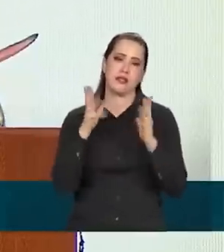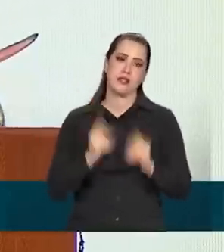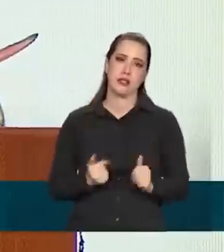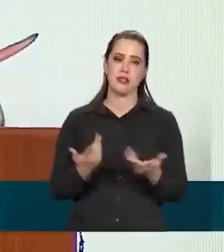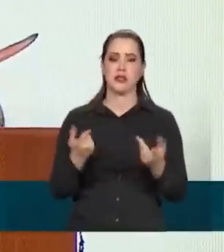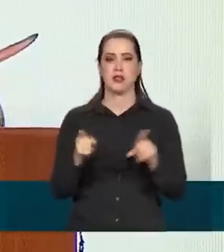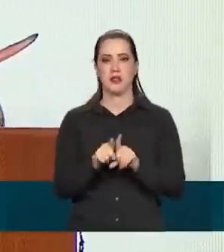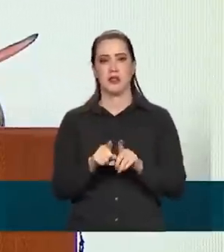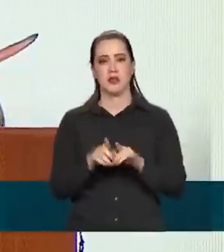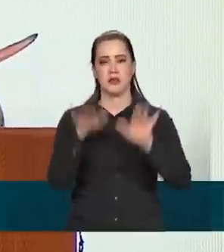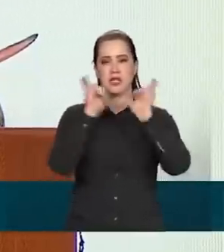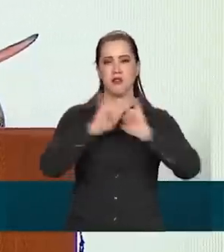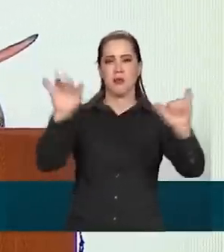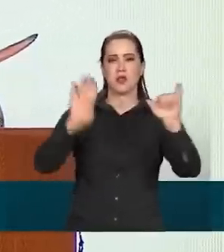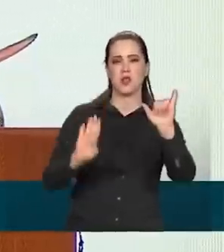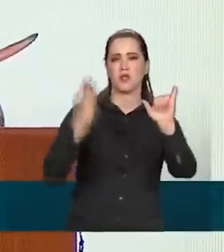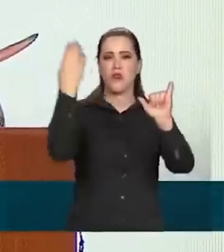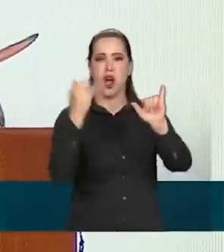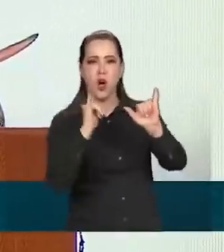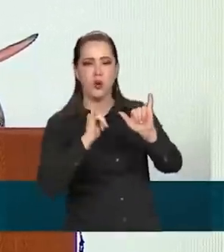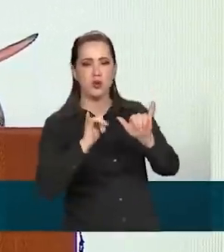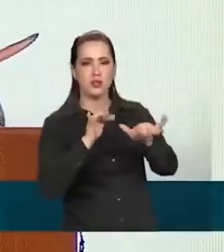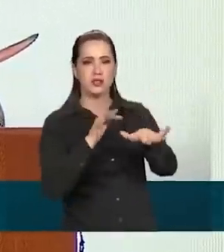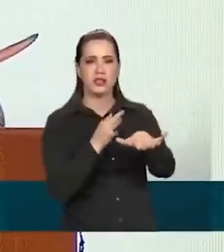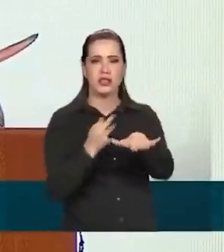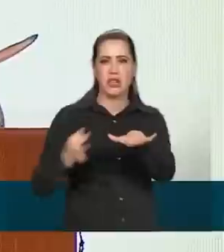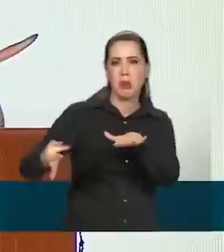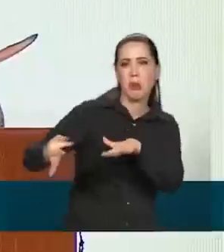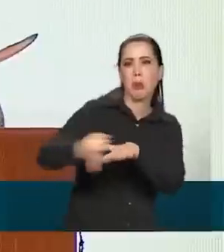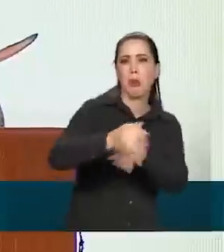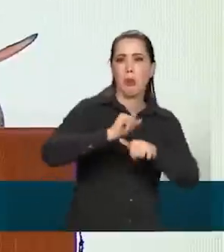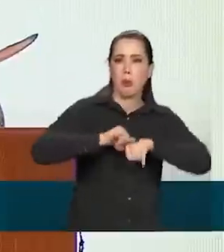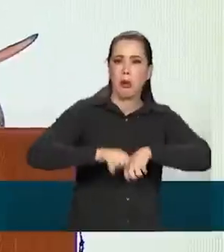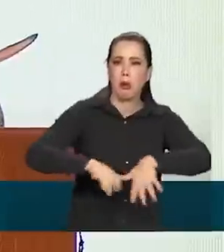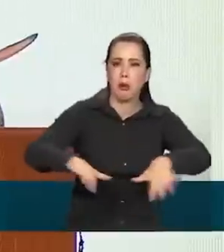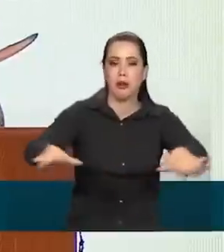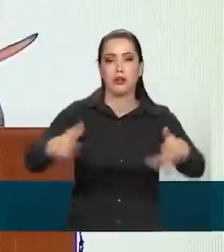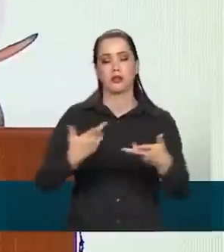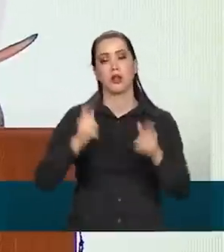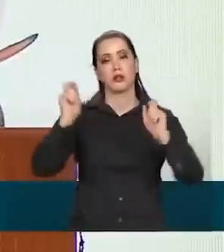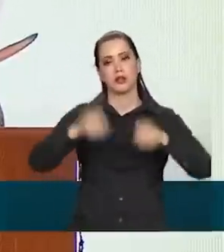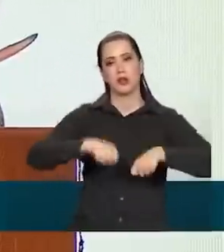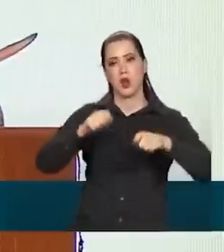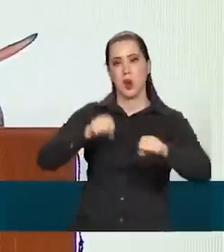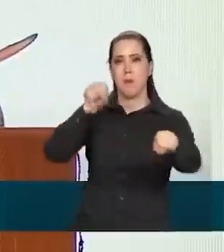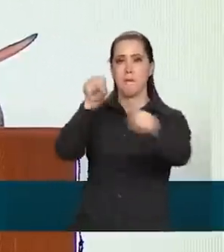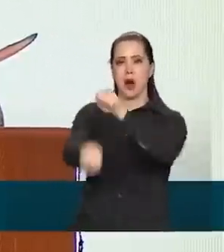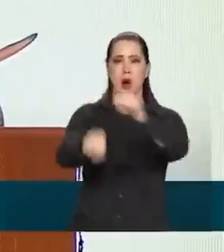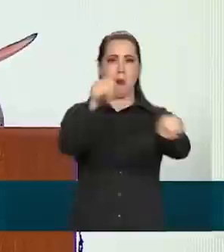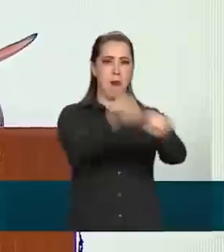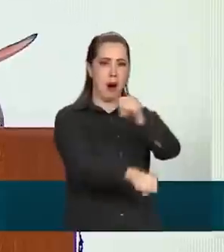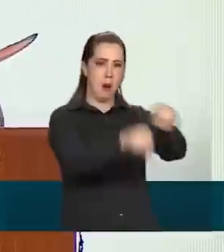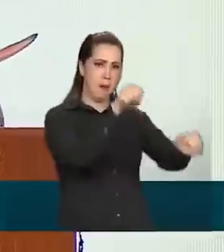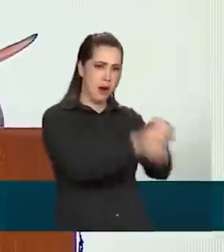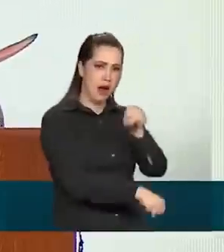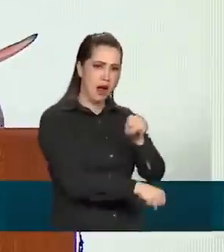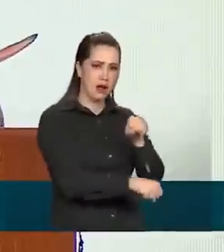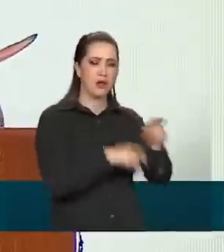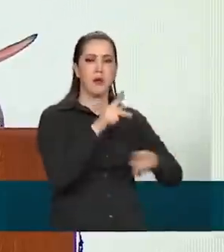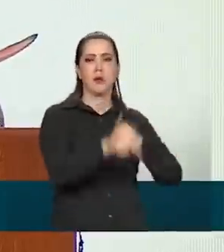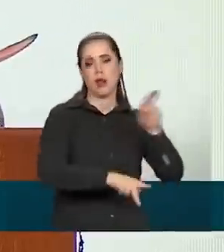informações propagadas potencializaram literalmente um plano de genocídio contra os povos